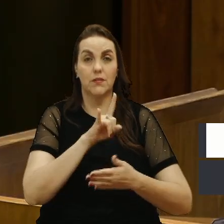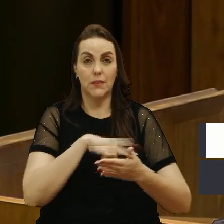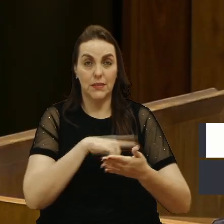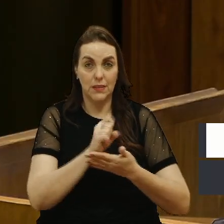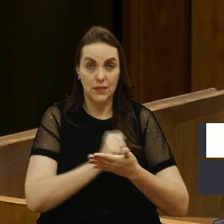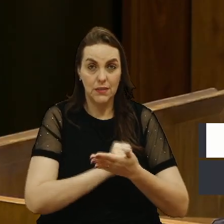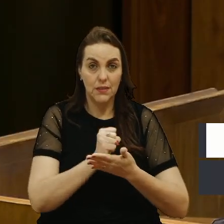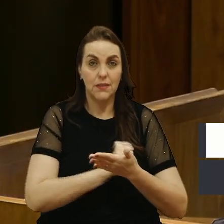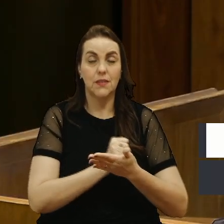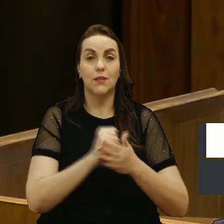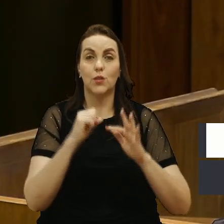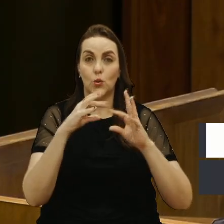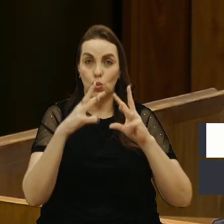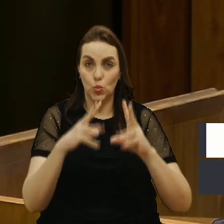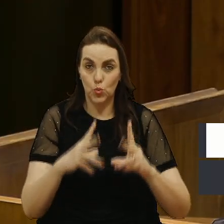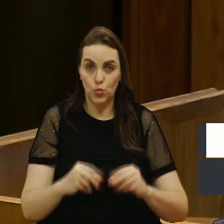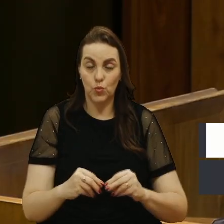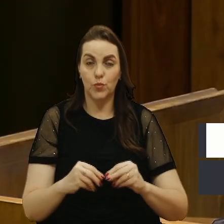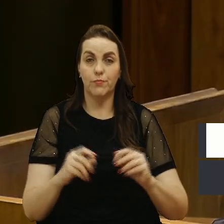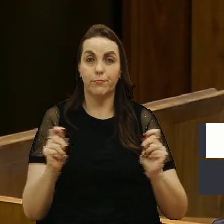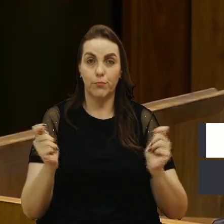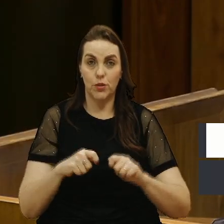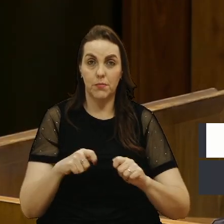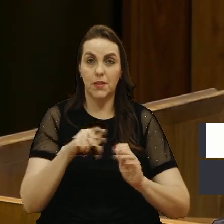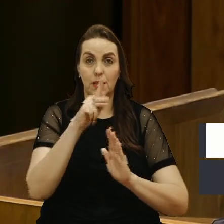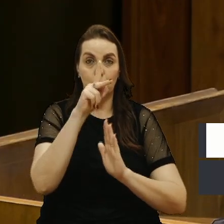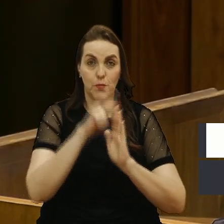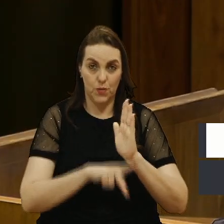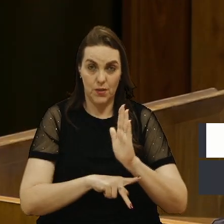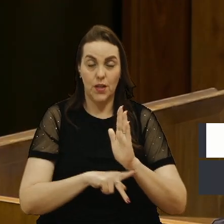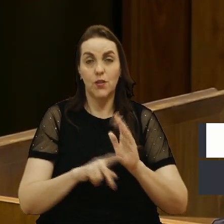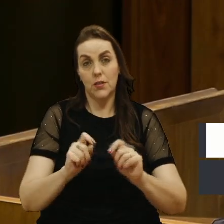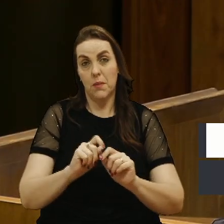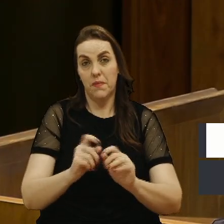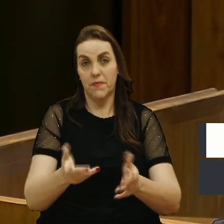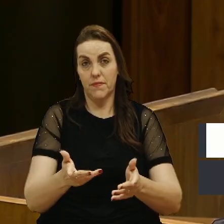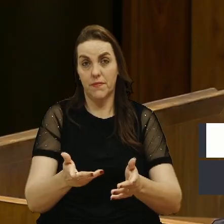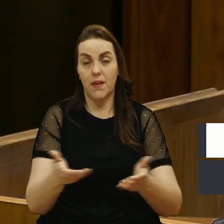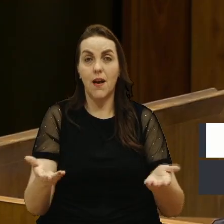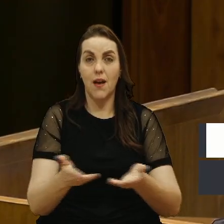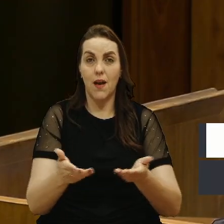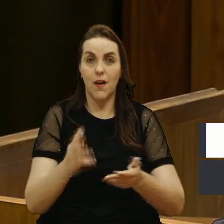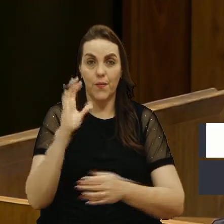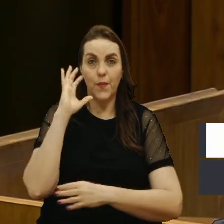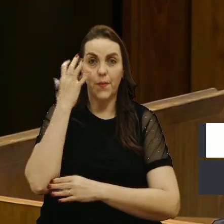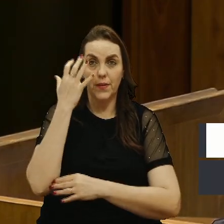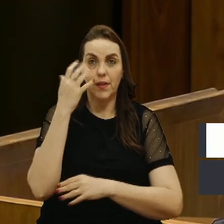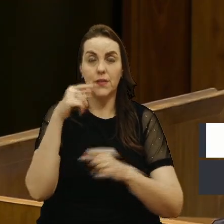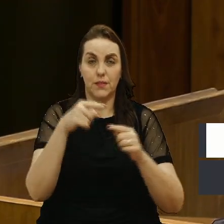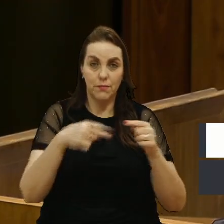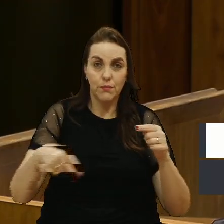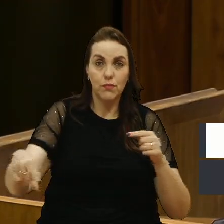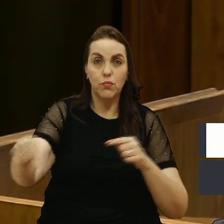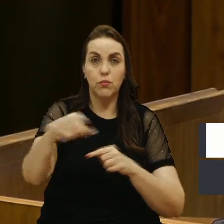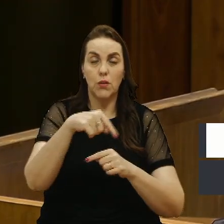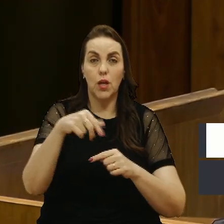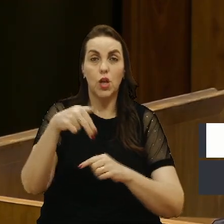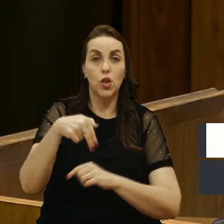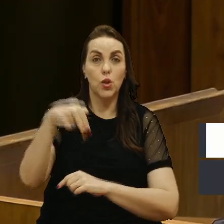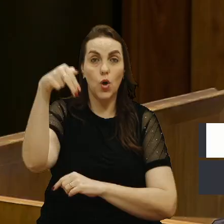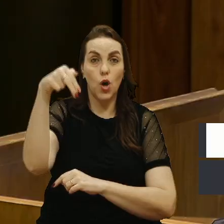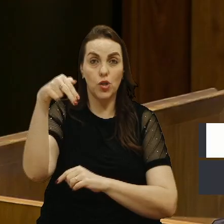para que ele possa se tornar um projeto exequível, que é o que está acontecendo hoje ali no contorno de norte de